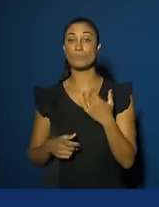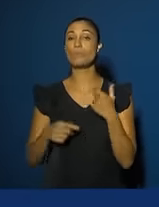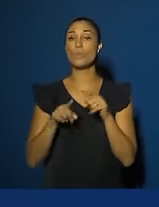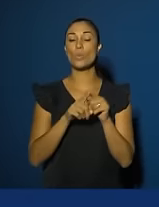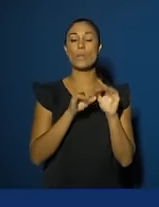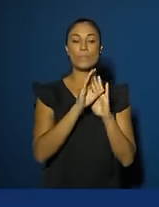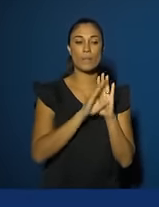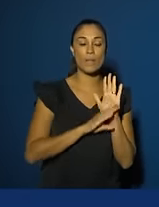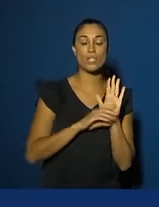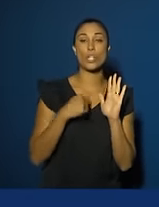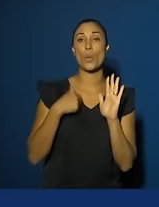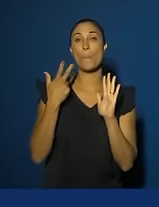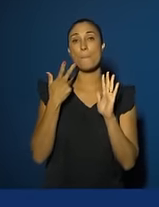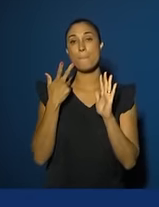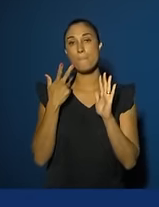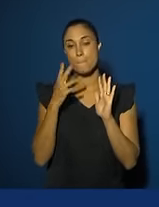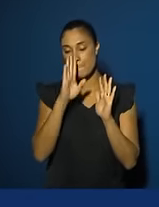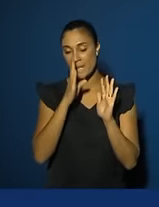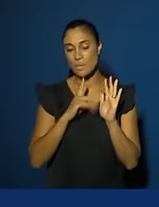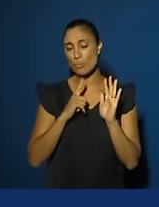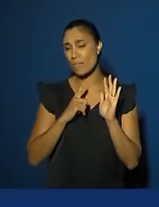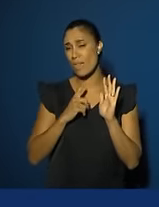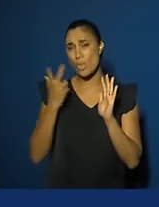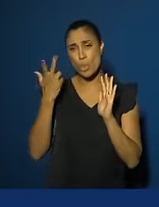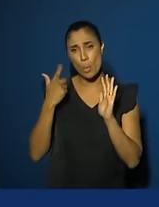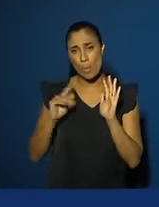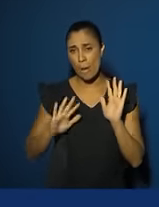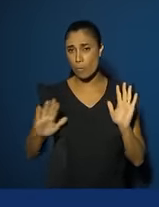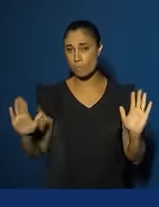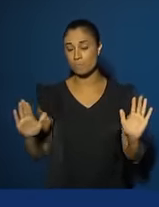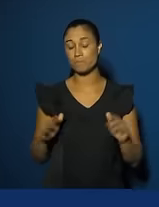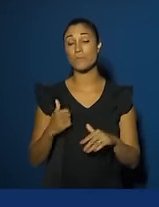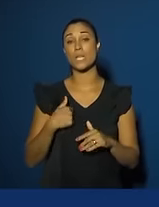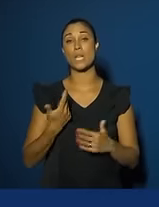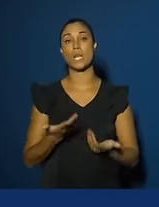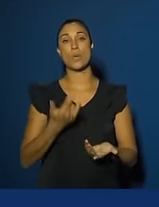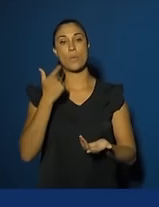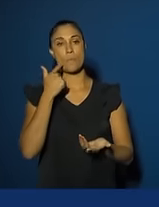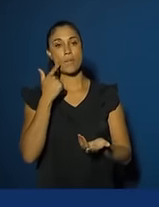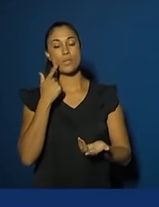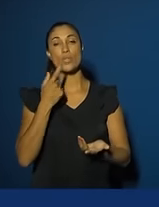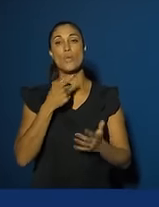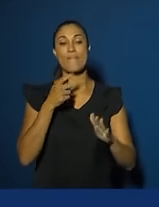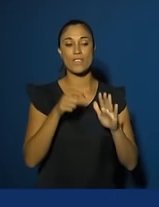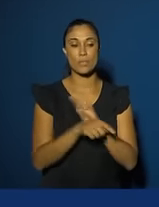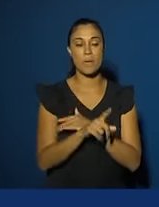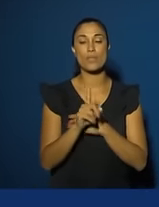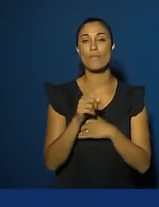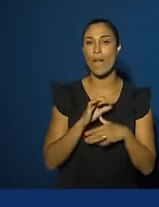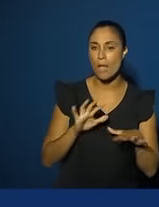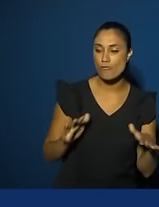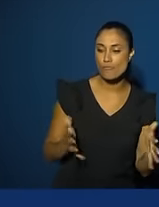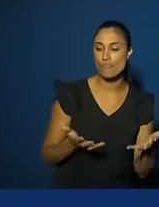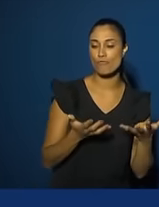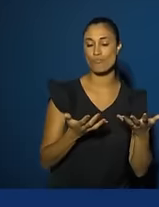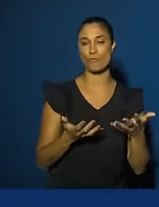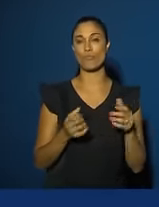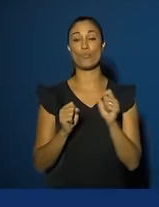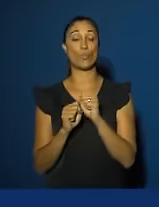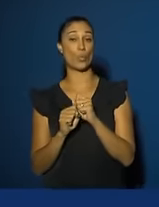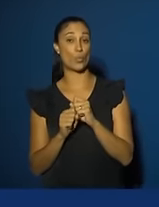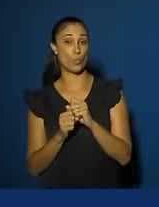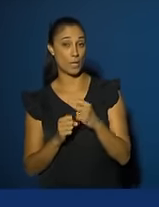vantagens que o Brasil naturalmente tem então eu penso que o o investimento vai reagir foi o grande